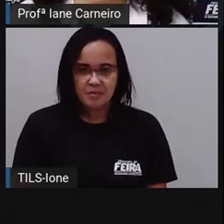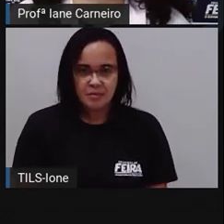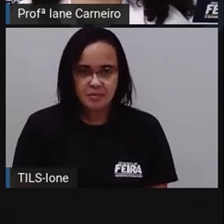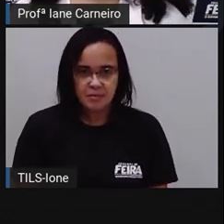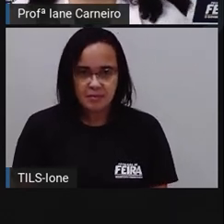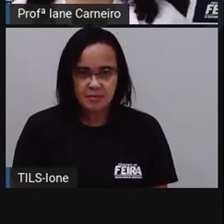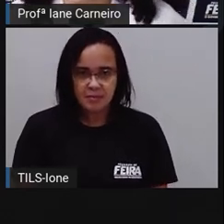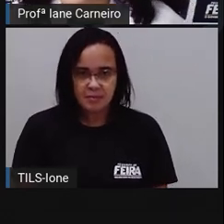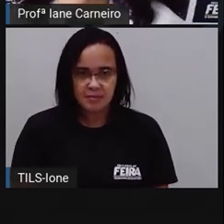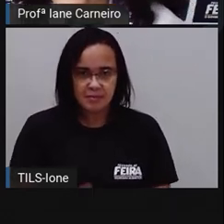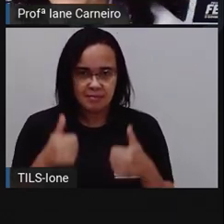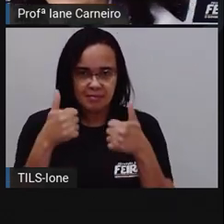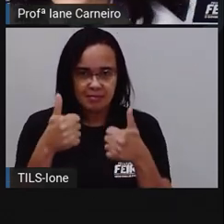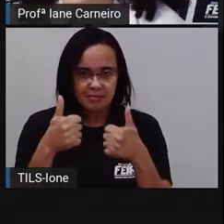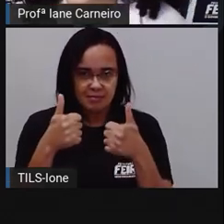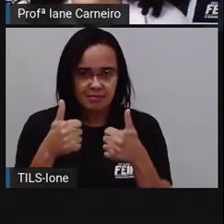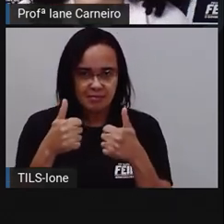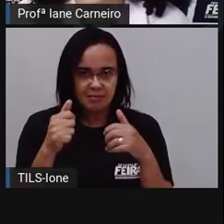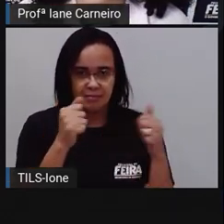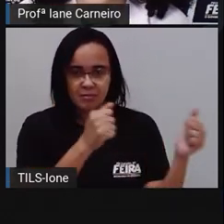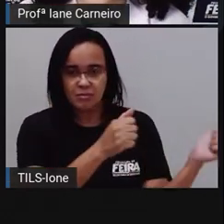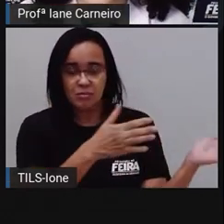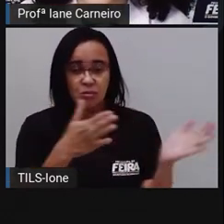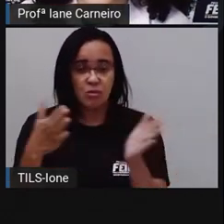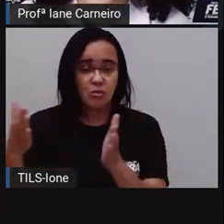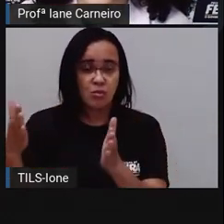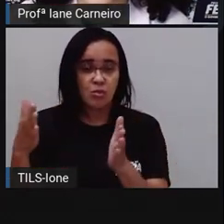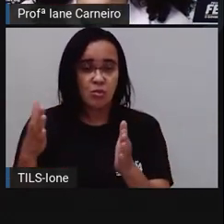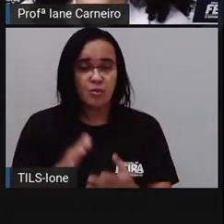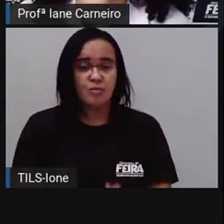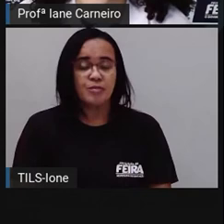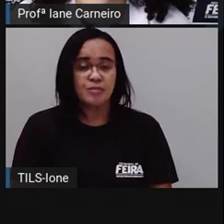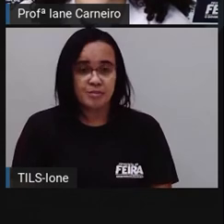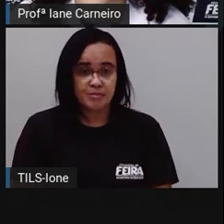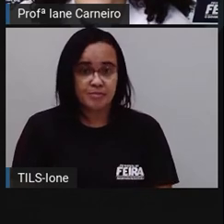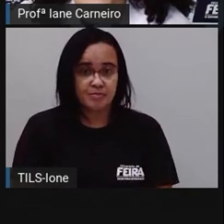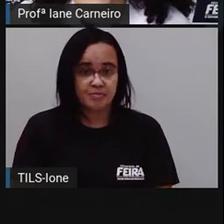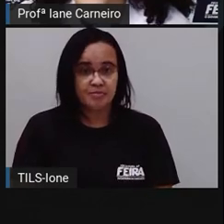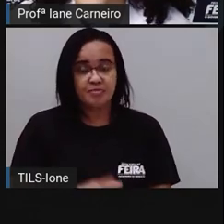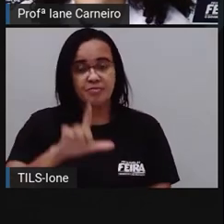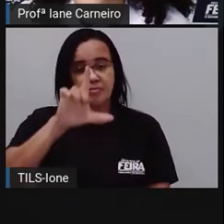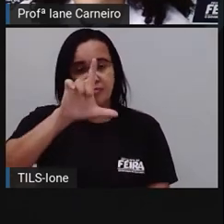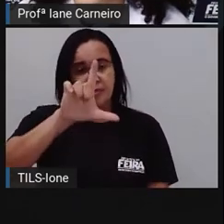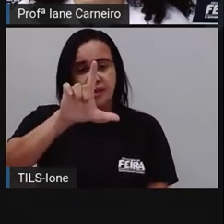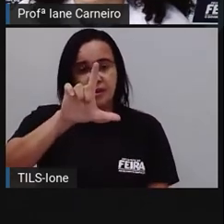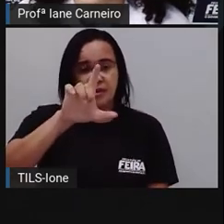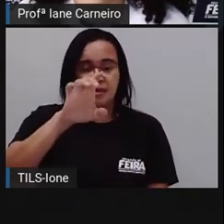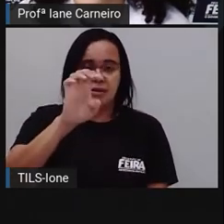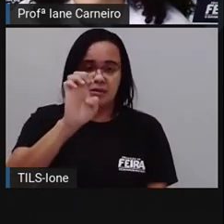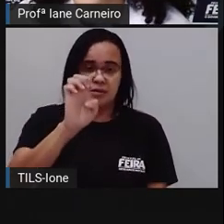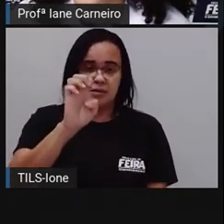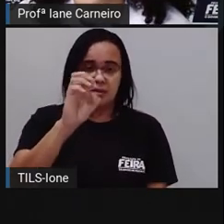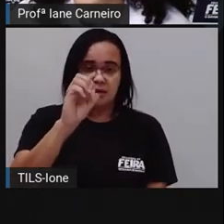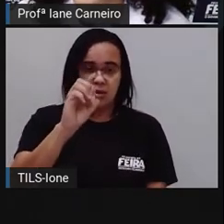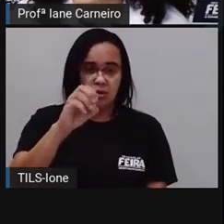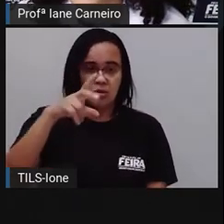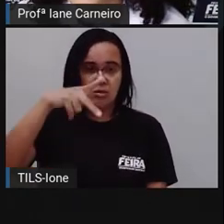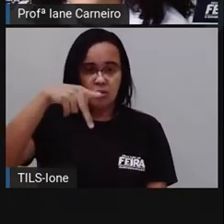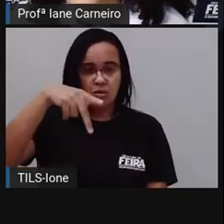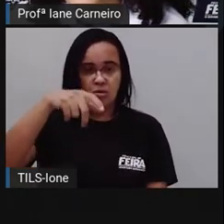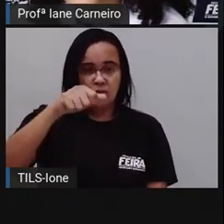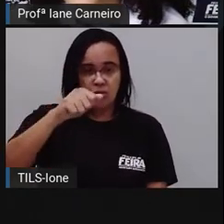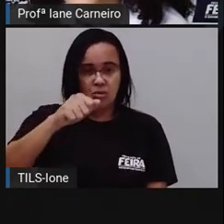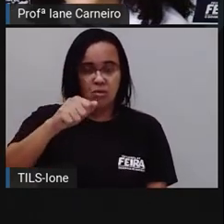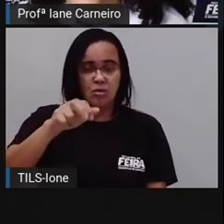Exatamente, a pro acertou. Vamos para o próximo. Aí tem o leopardo, tem o leão,